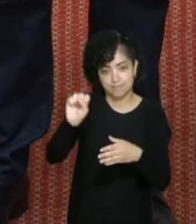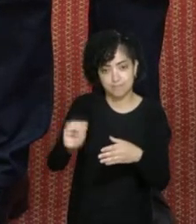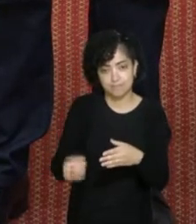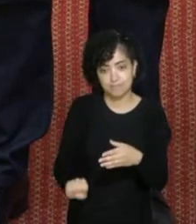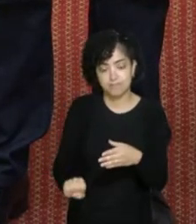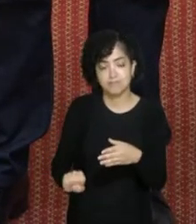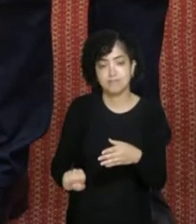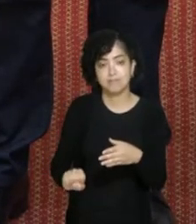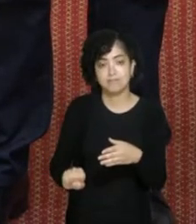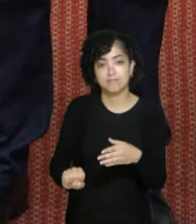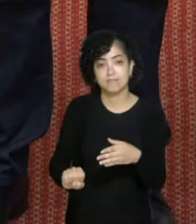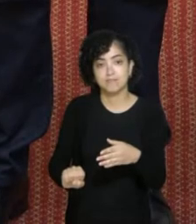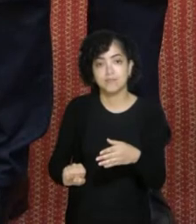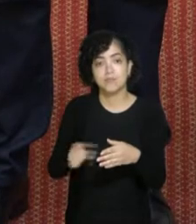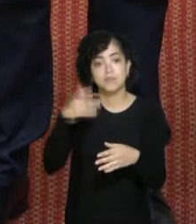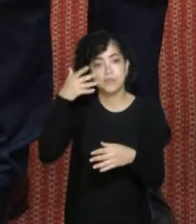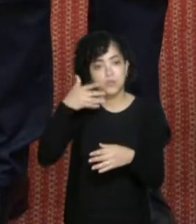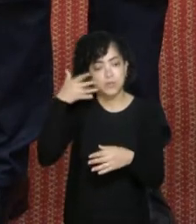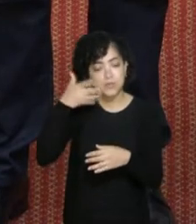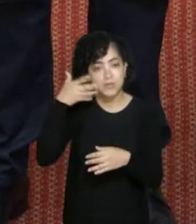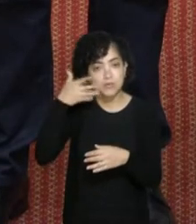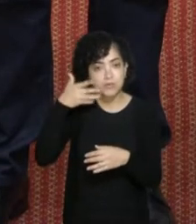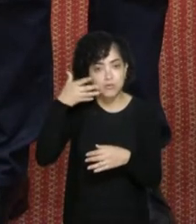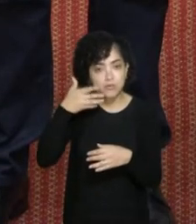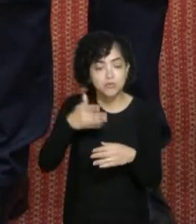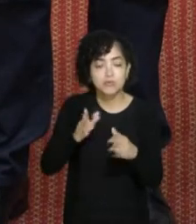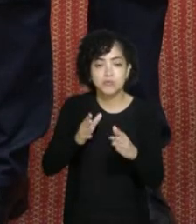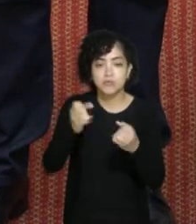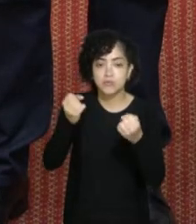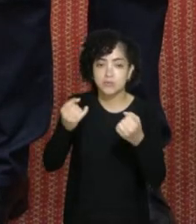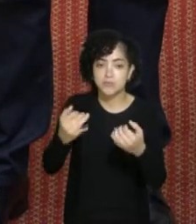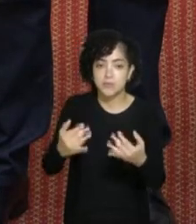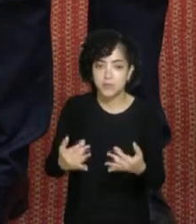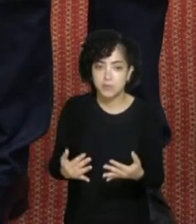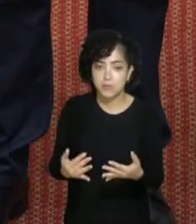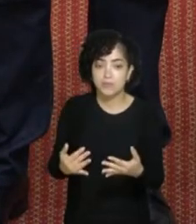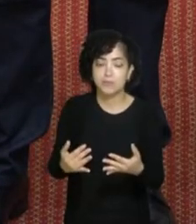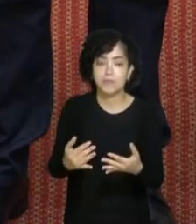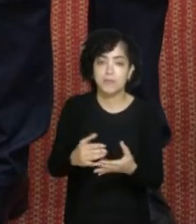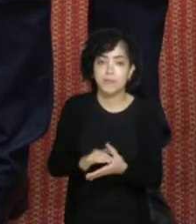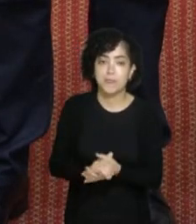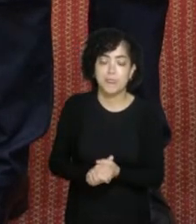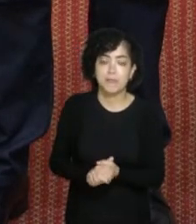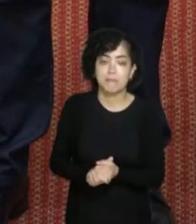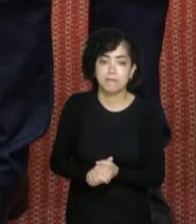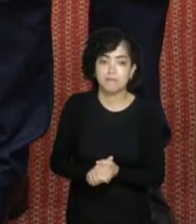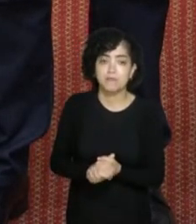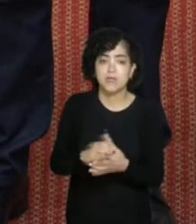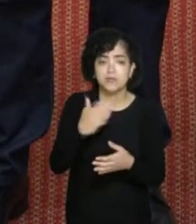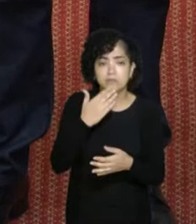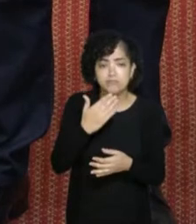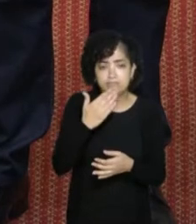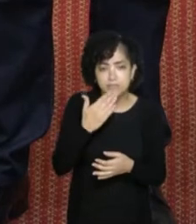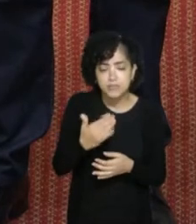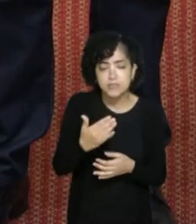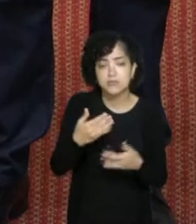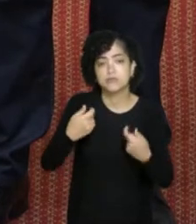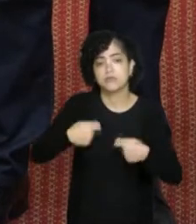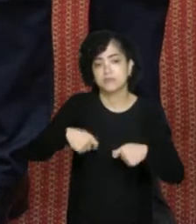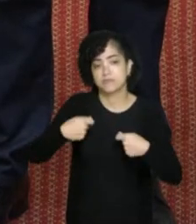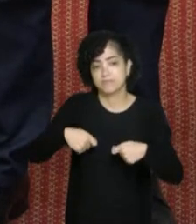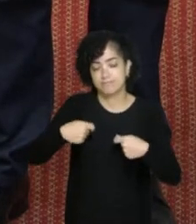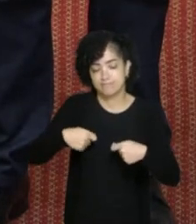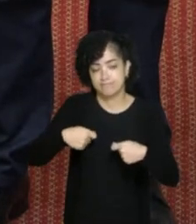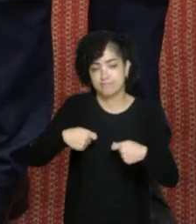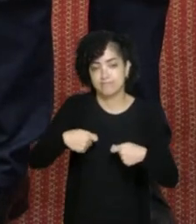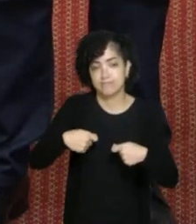seu pequeno discurso, já mencionou, como diz o Júlio Garcia, deputado, as demandas da nossa região Sul, e com